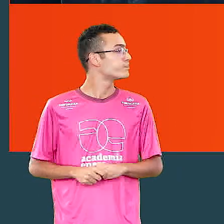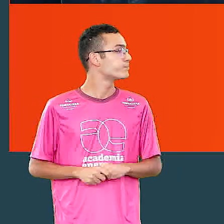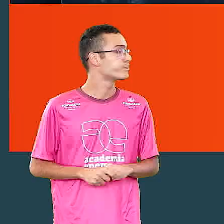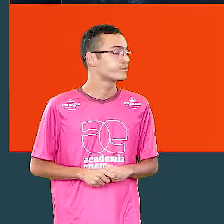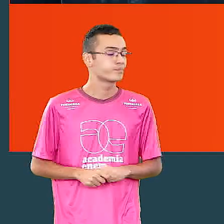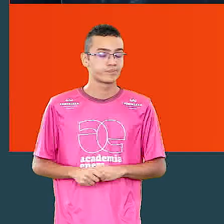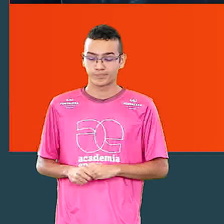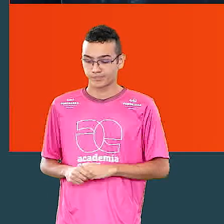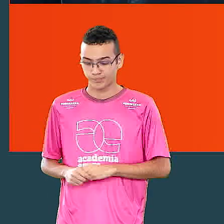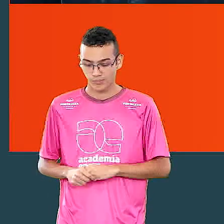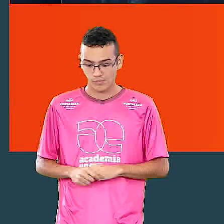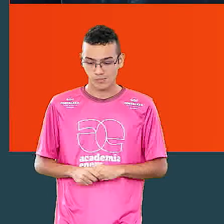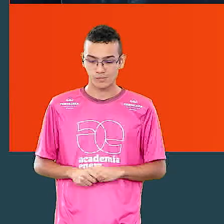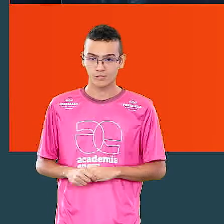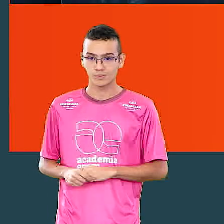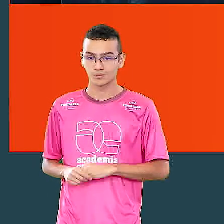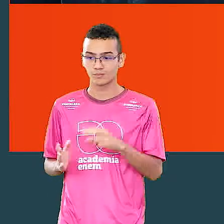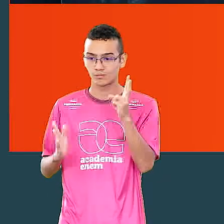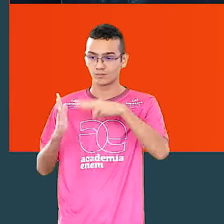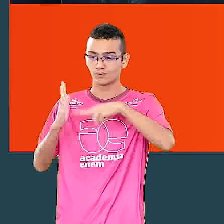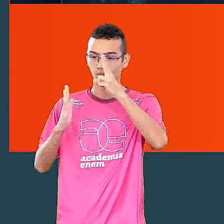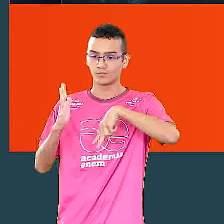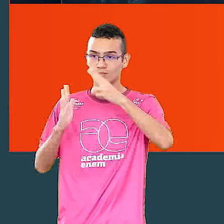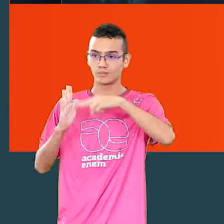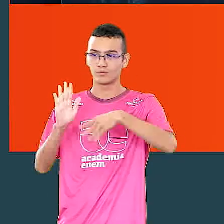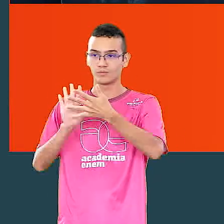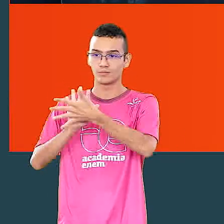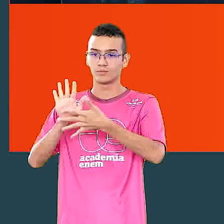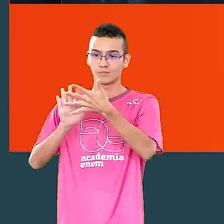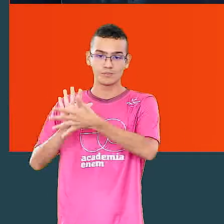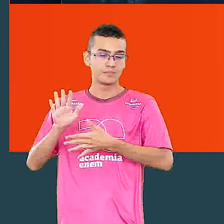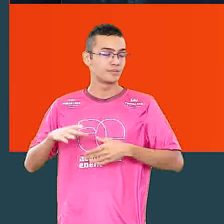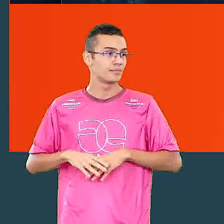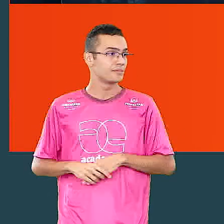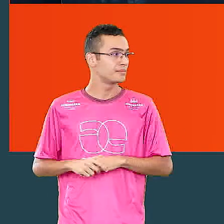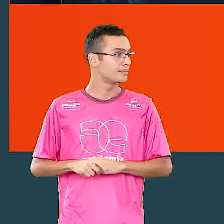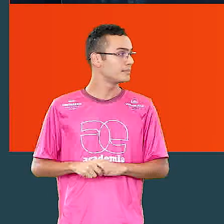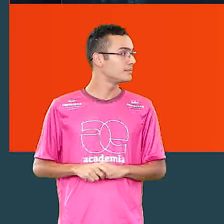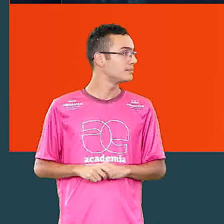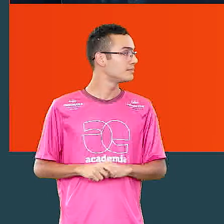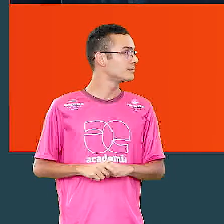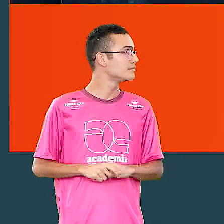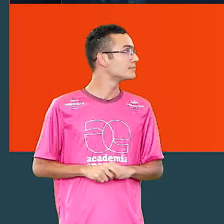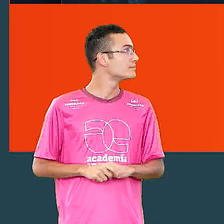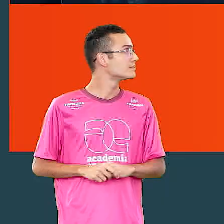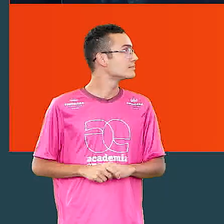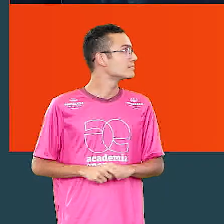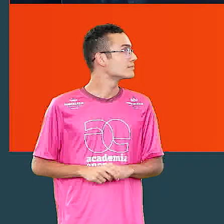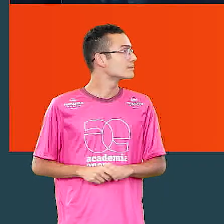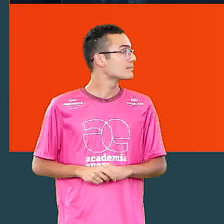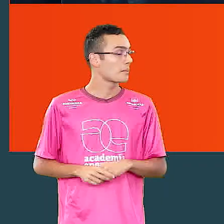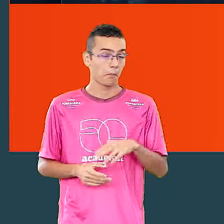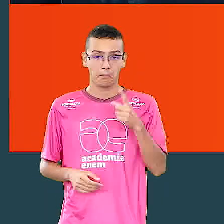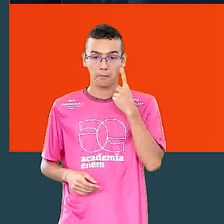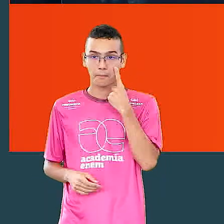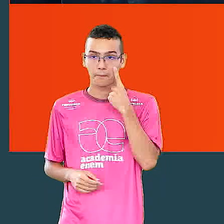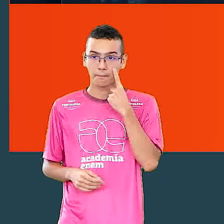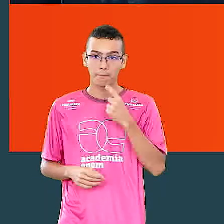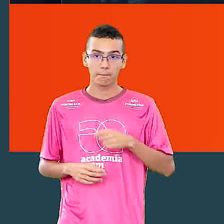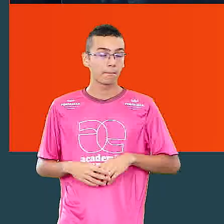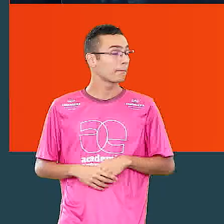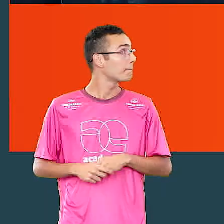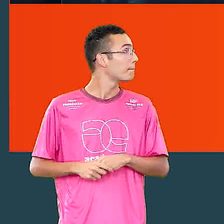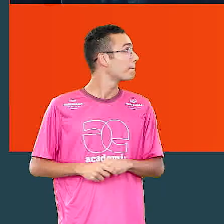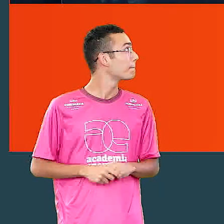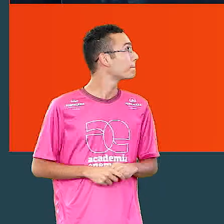seus complementares, bem como os respectivos efeitos. Olha só. O ato institucional